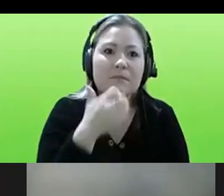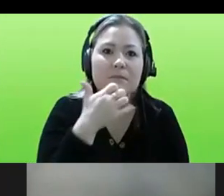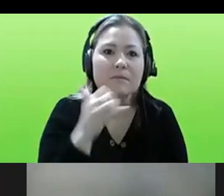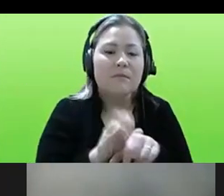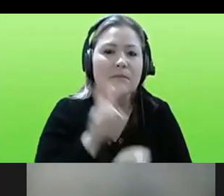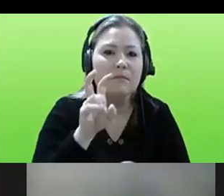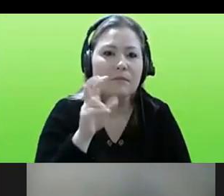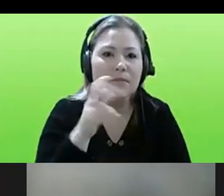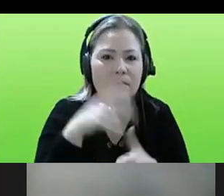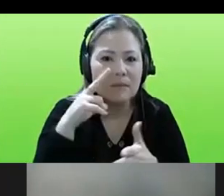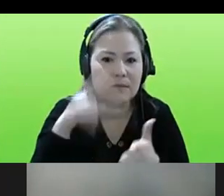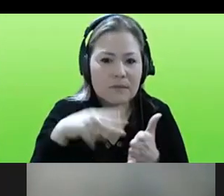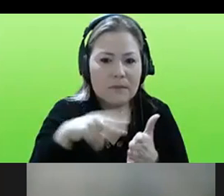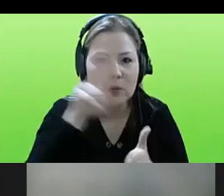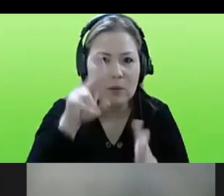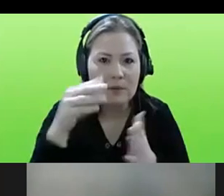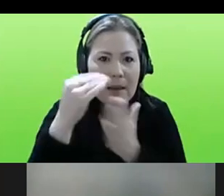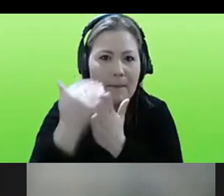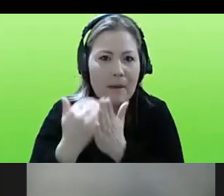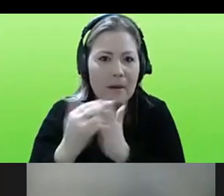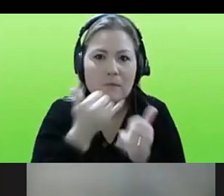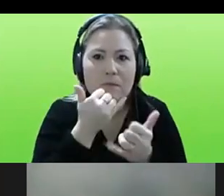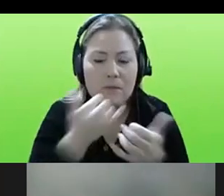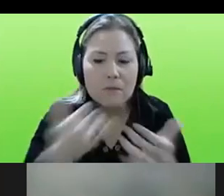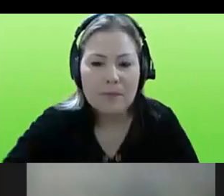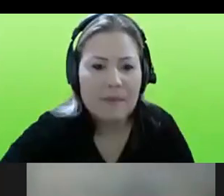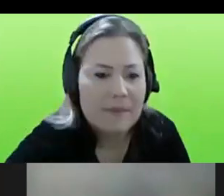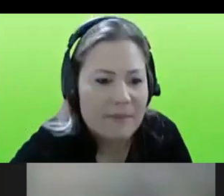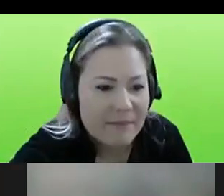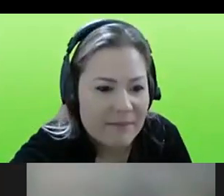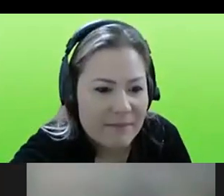Eu estou lendo os nomes que aparecem na tela, desculpem.